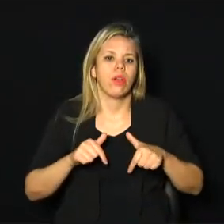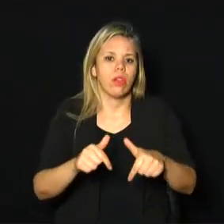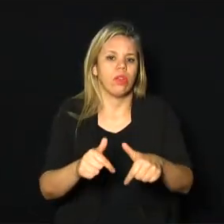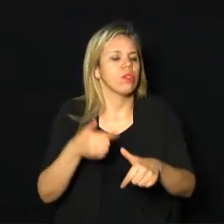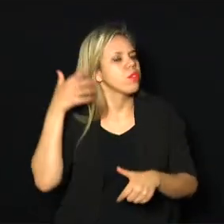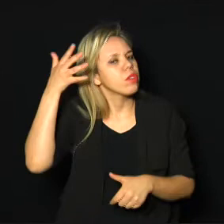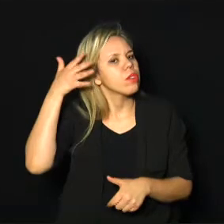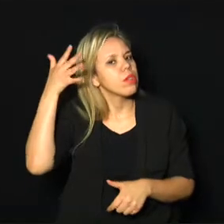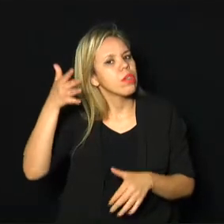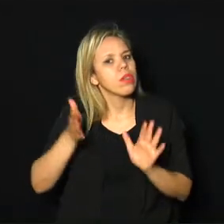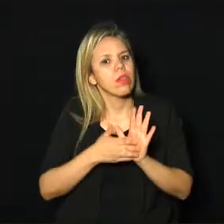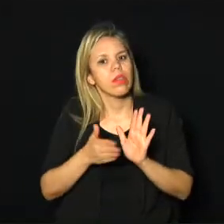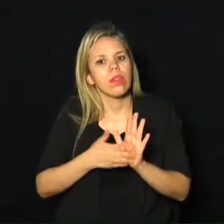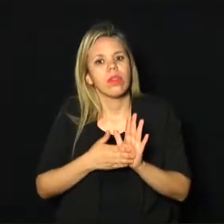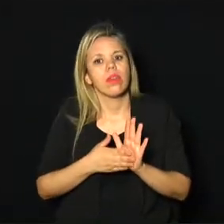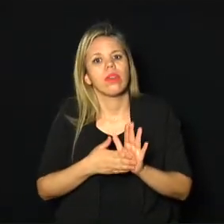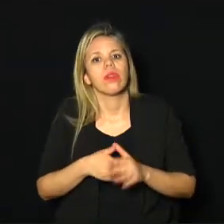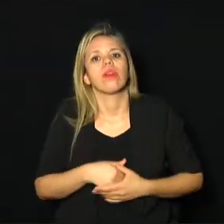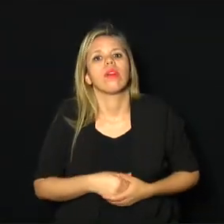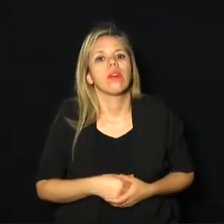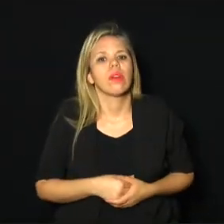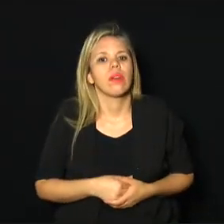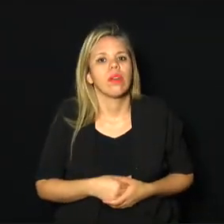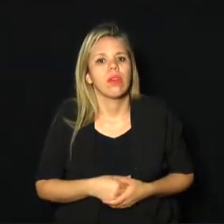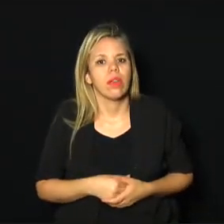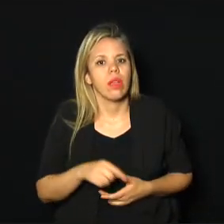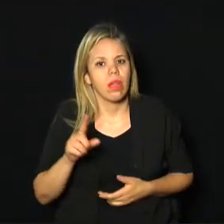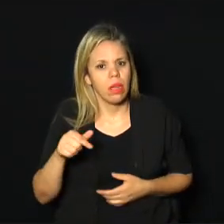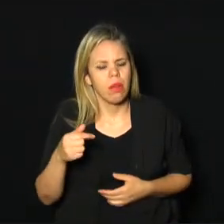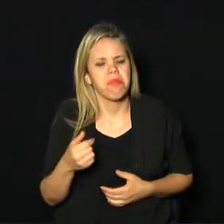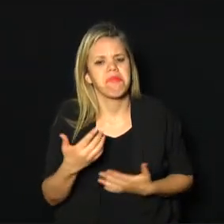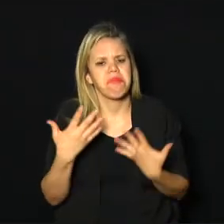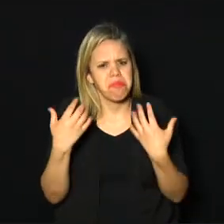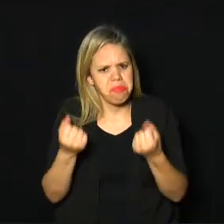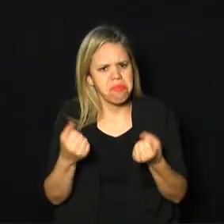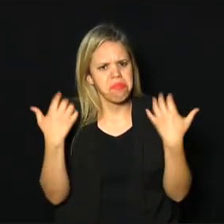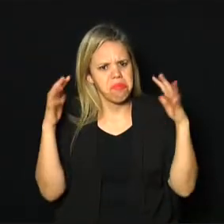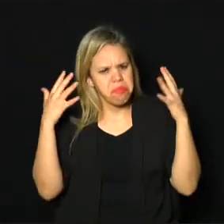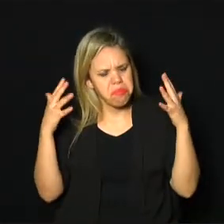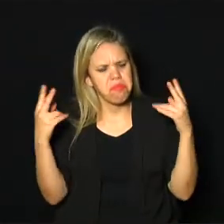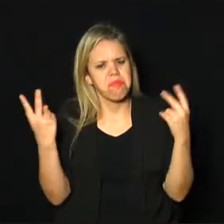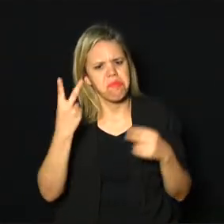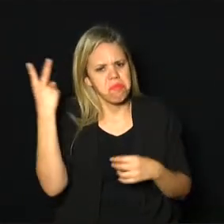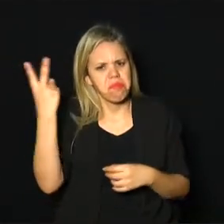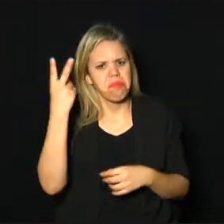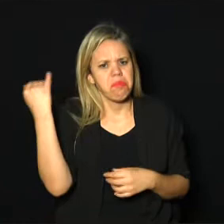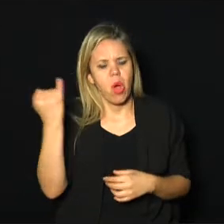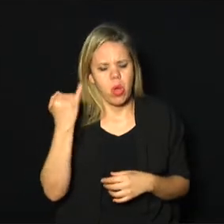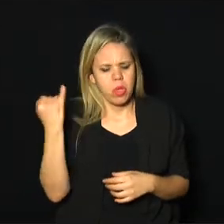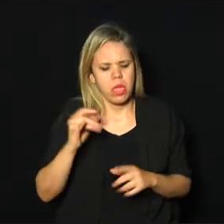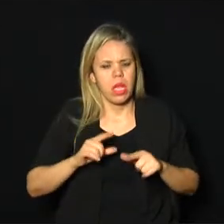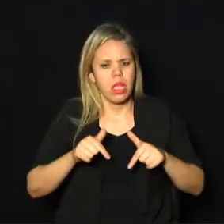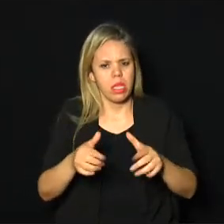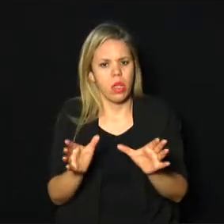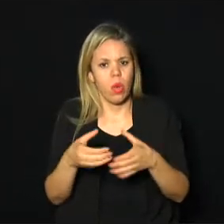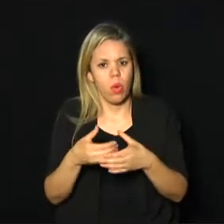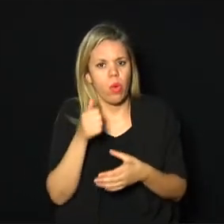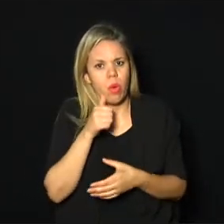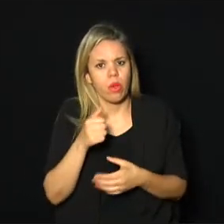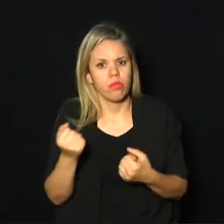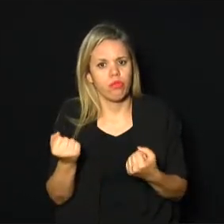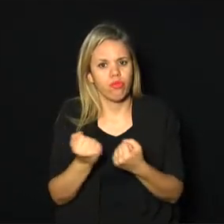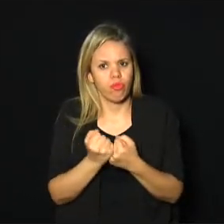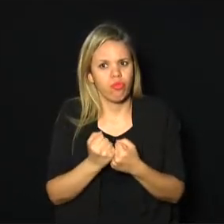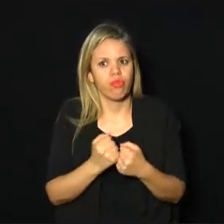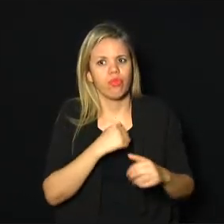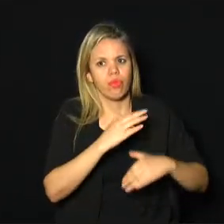que você está propondo, tá? Reconhecer a imensa importância dessa iniciativa da comissão, falar que a gente vai estar junto nessa